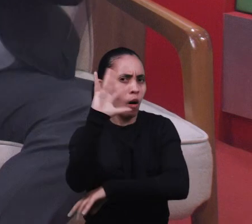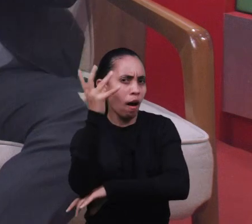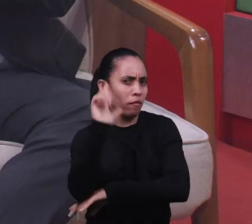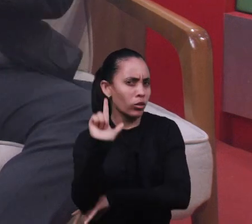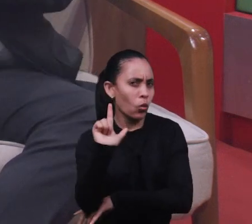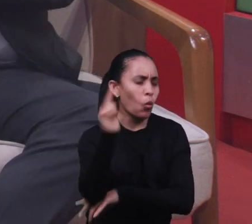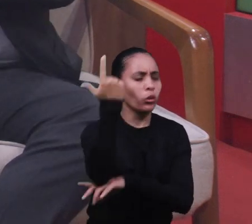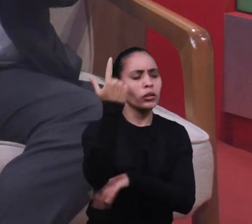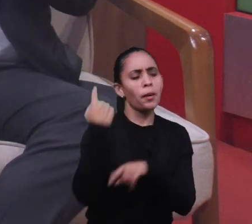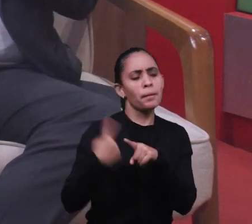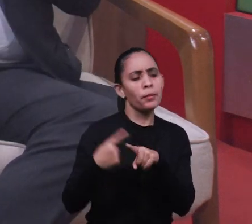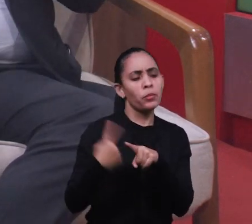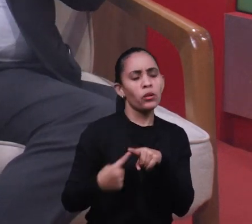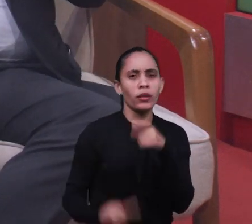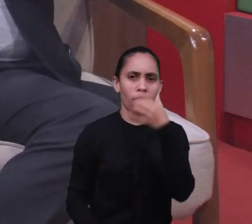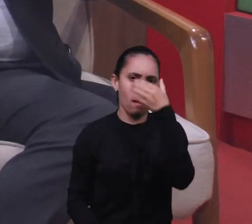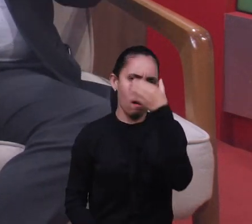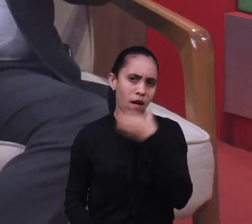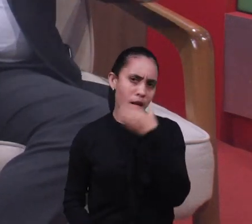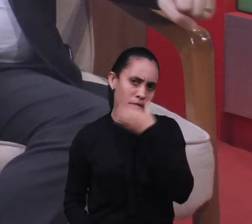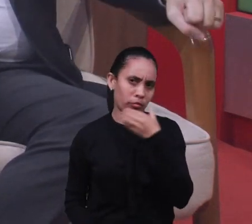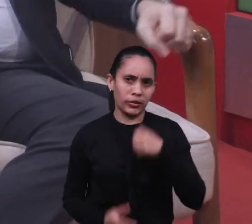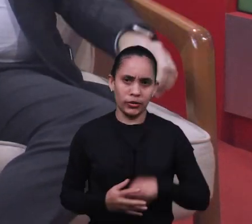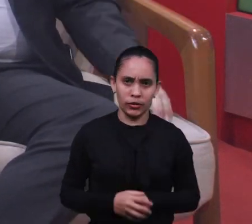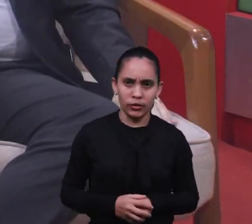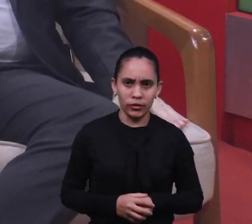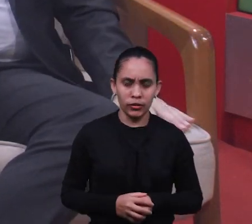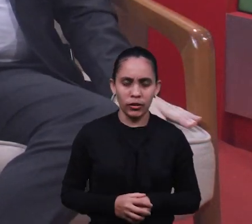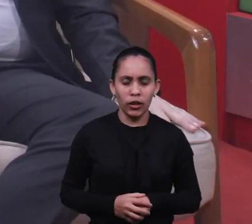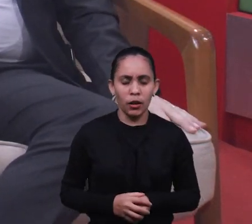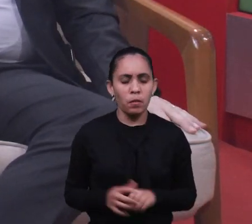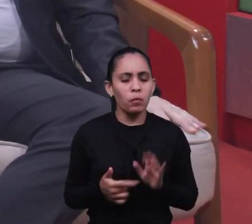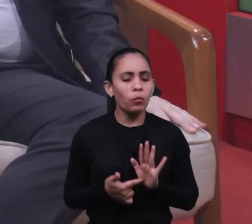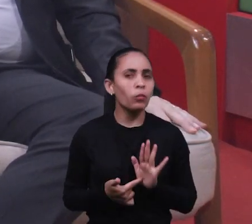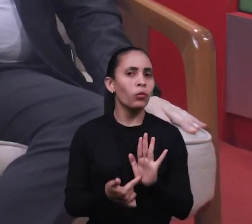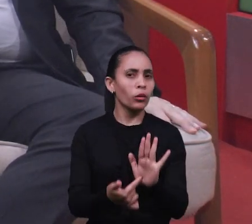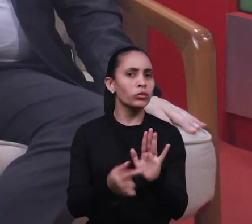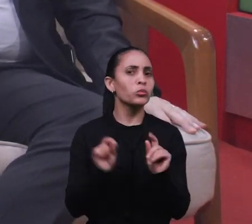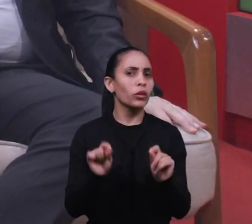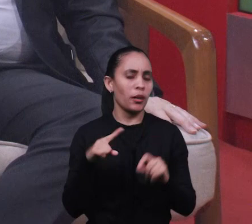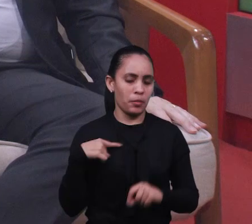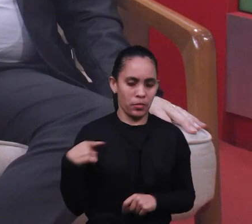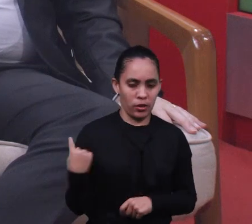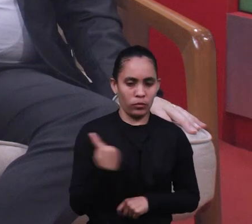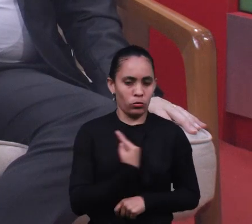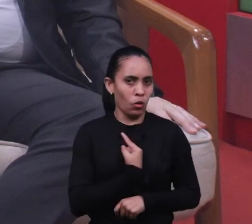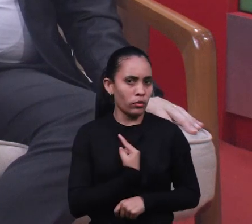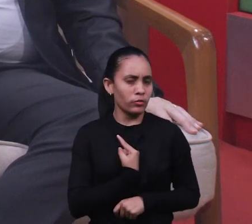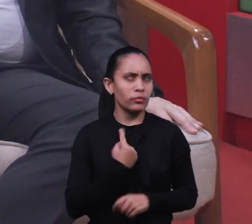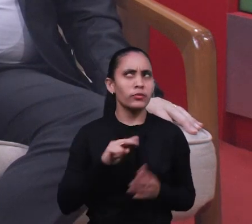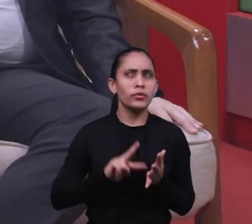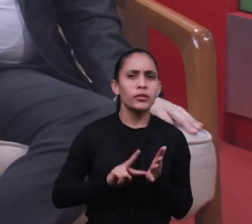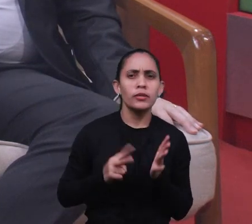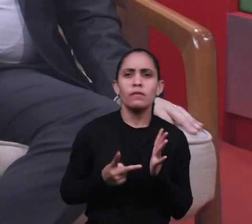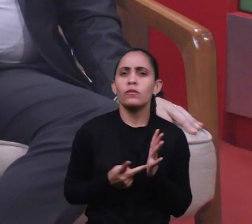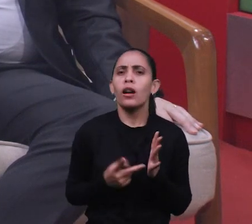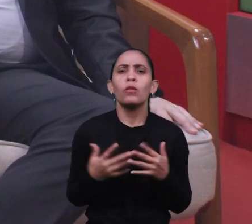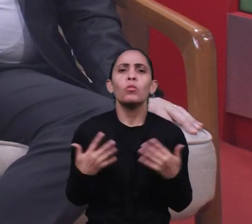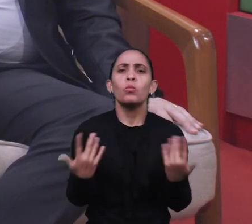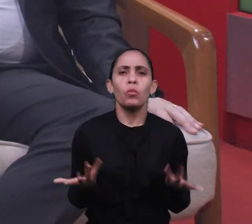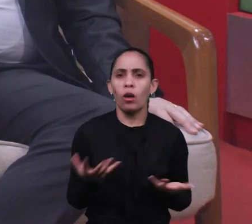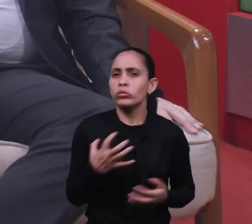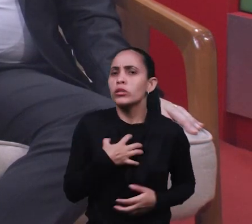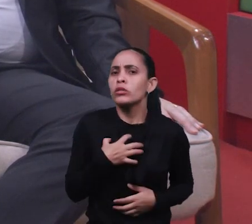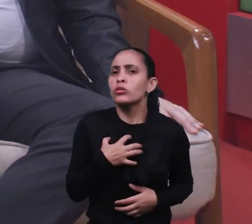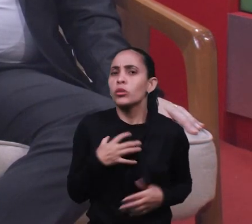que exatamente a maçã? O que traz isso para nós de sentido ou de significado profético? Observe que